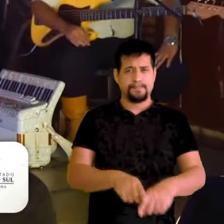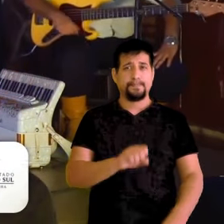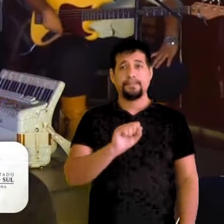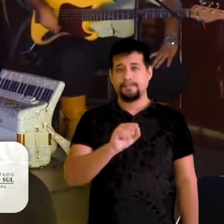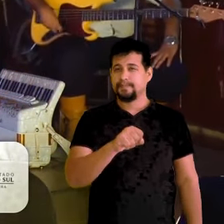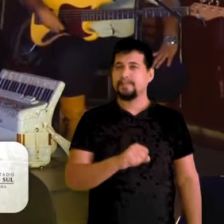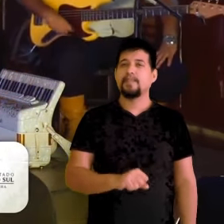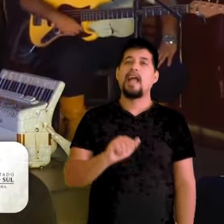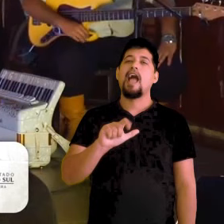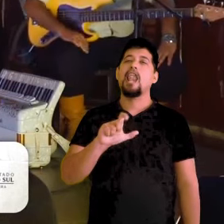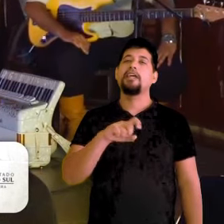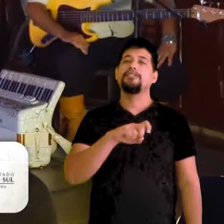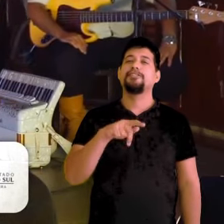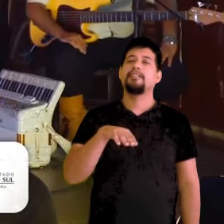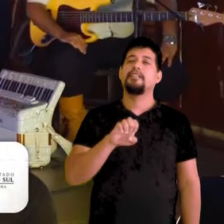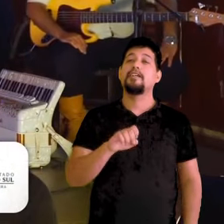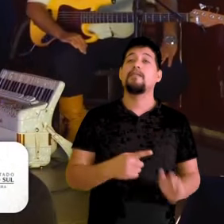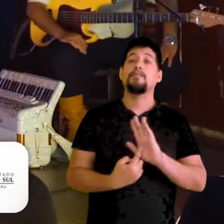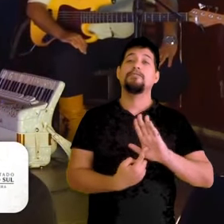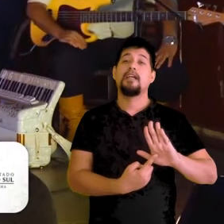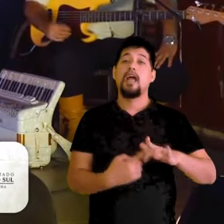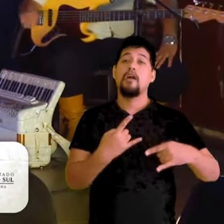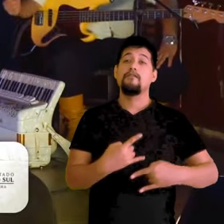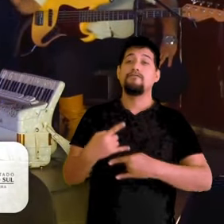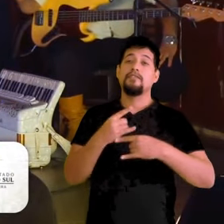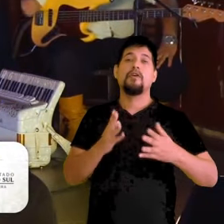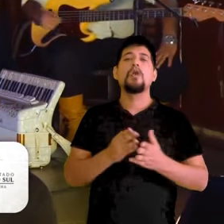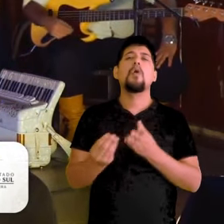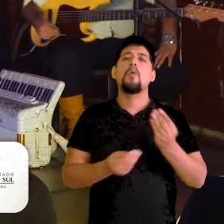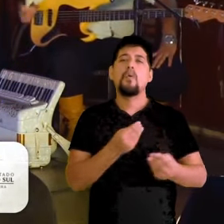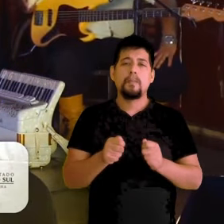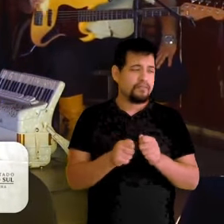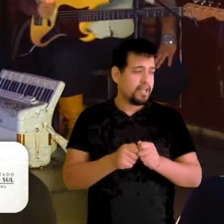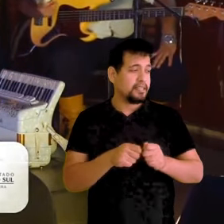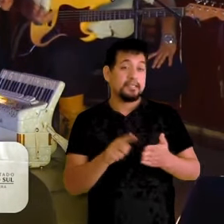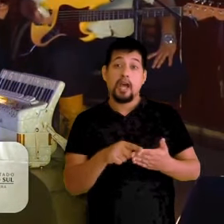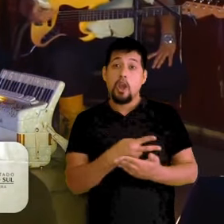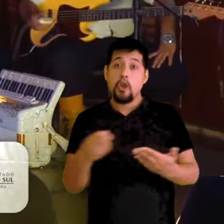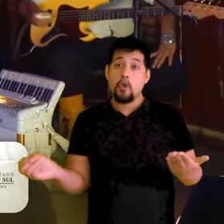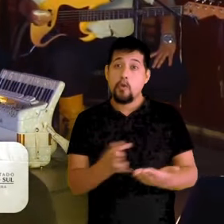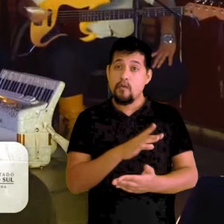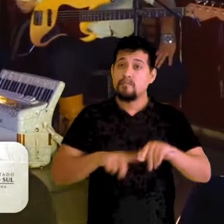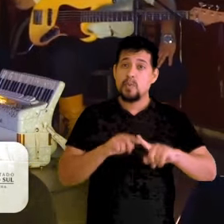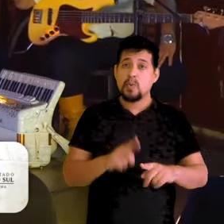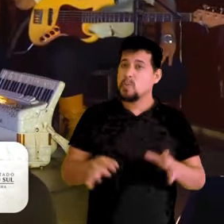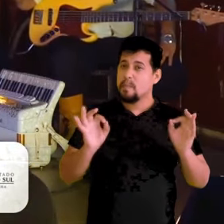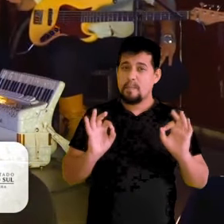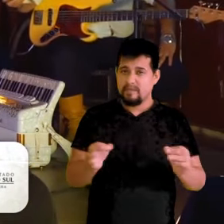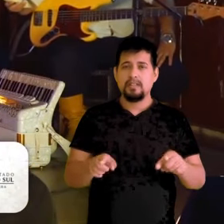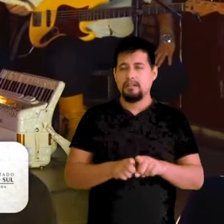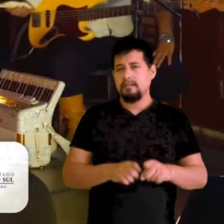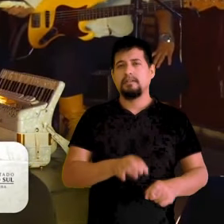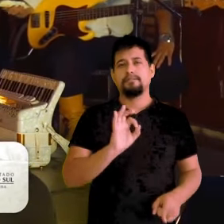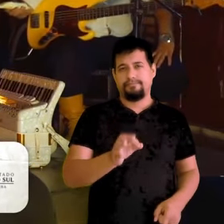do mercado, né, Alexandre? Aqui. O Alexandre e o Ivan vão demonstrar ao vivo aqui como é que prepara essa novidade, esse